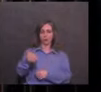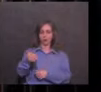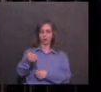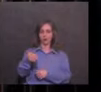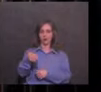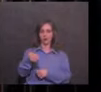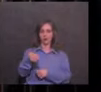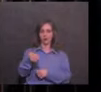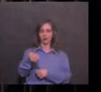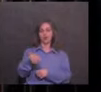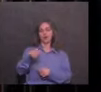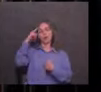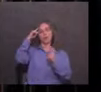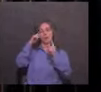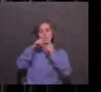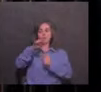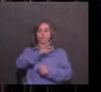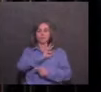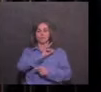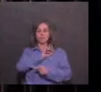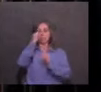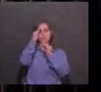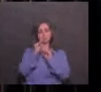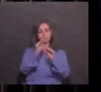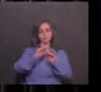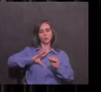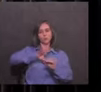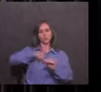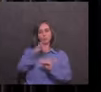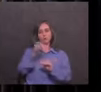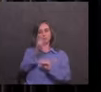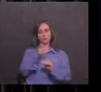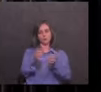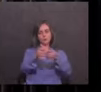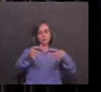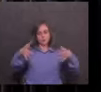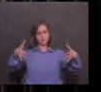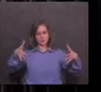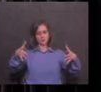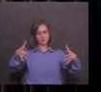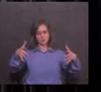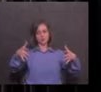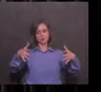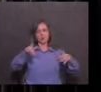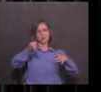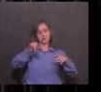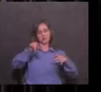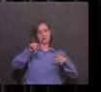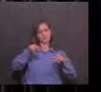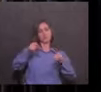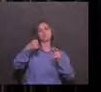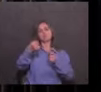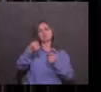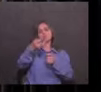Pan otworzył serca decydentów politycznych i sprawił, aby uznali, że tylko w